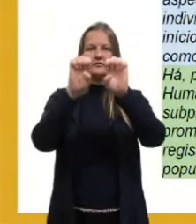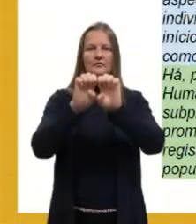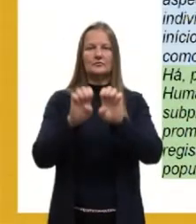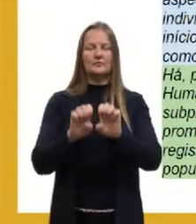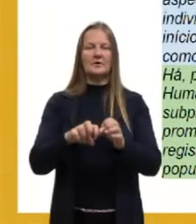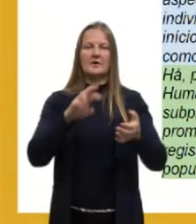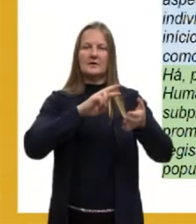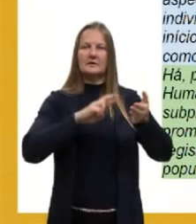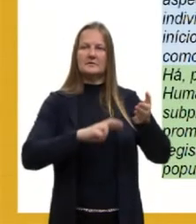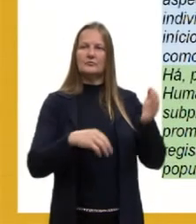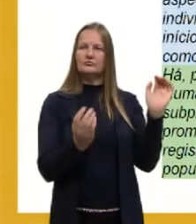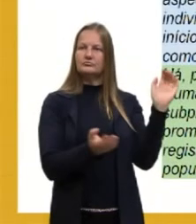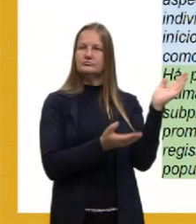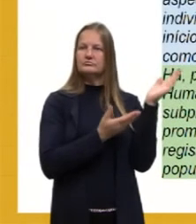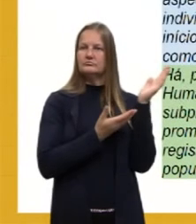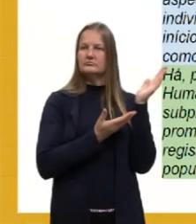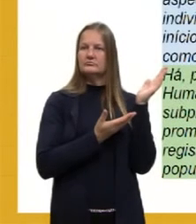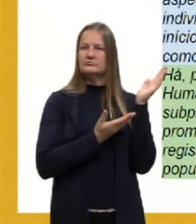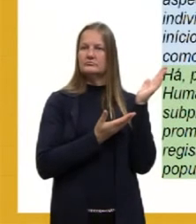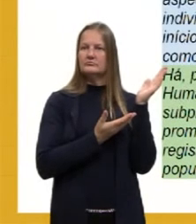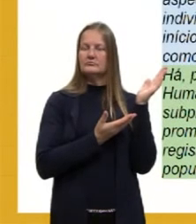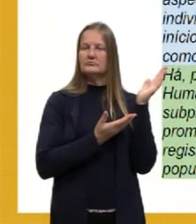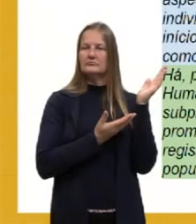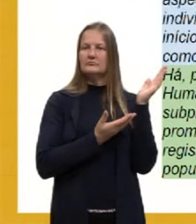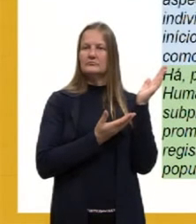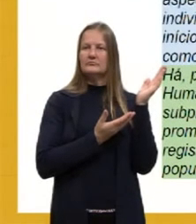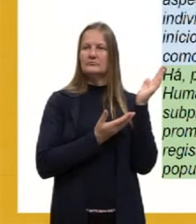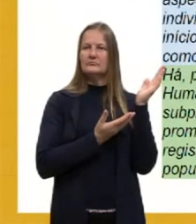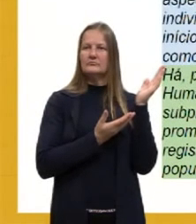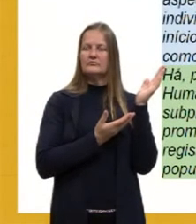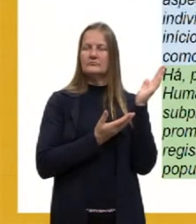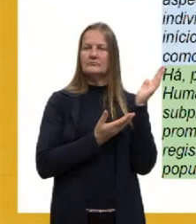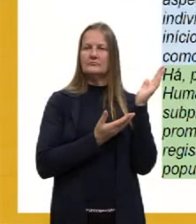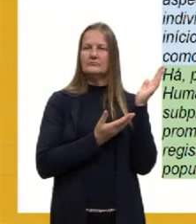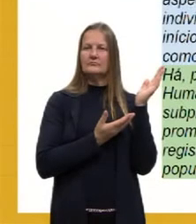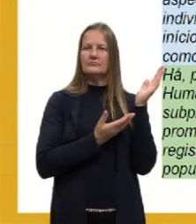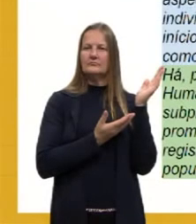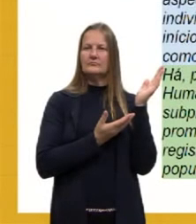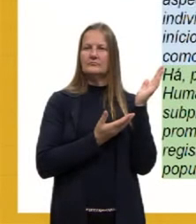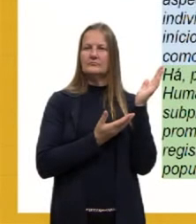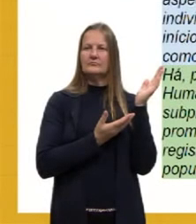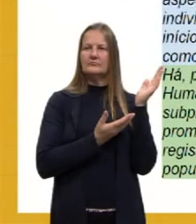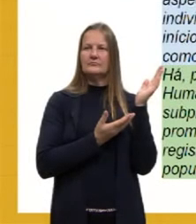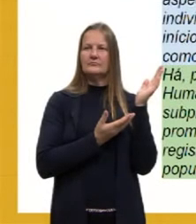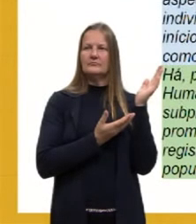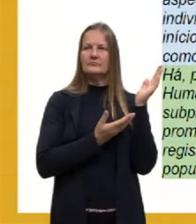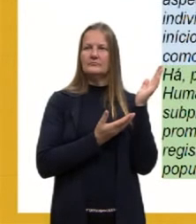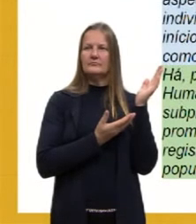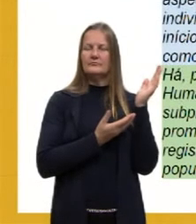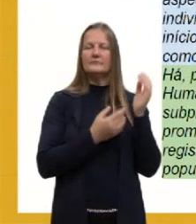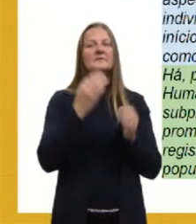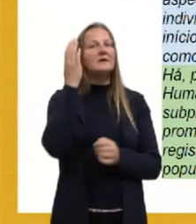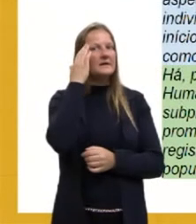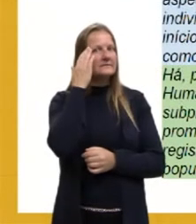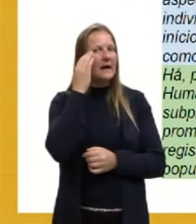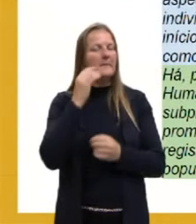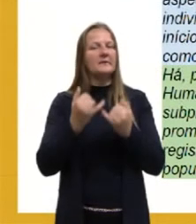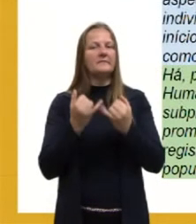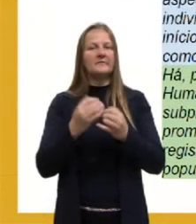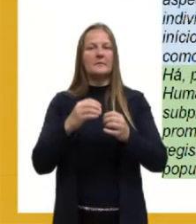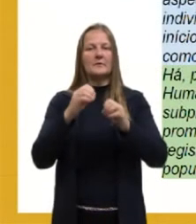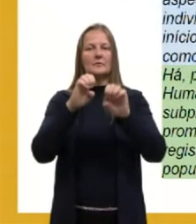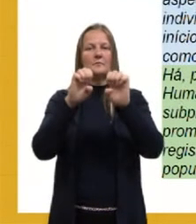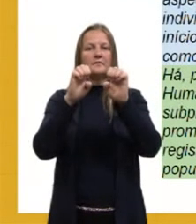de redação e a nossa estrutura de redação que a gente já sabe esses elementos que constam aqui na introdução vai ter lá